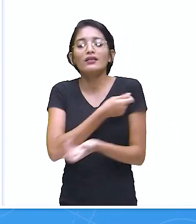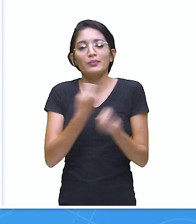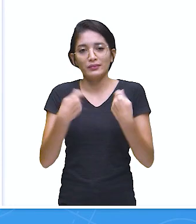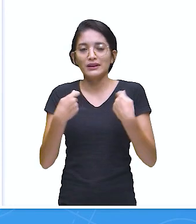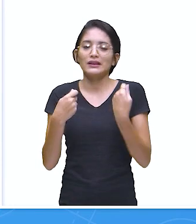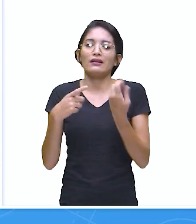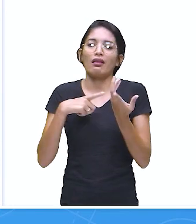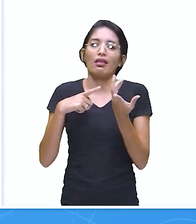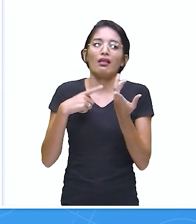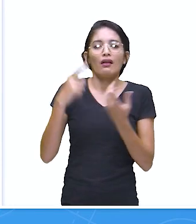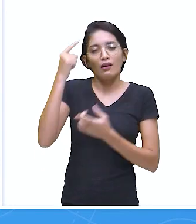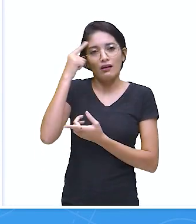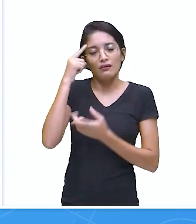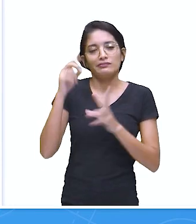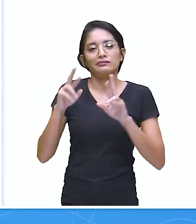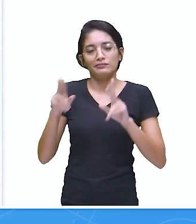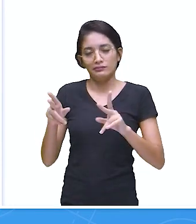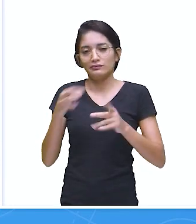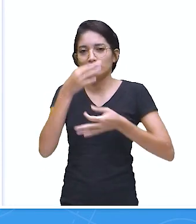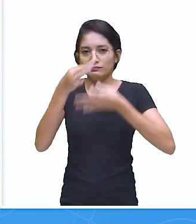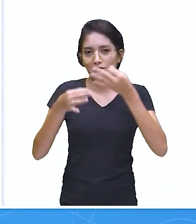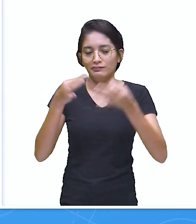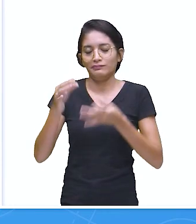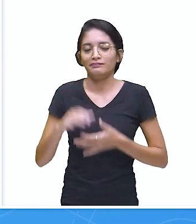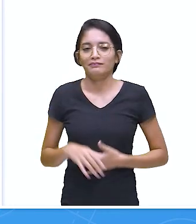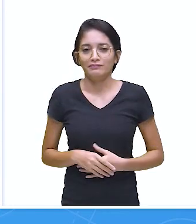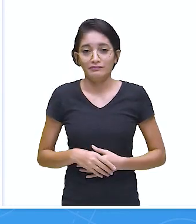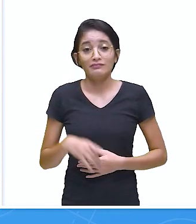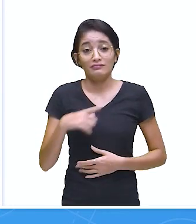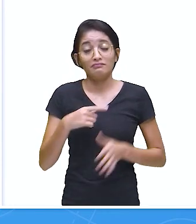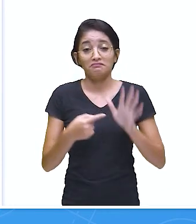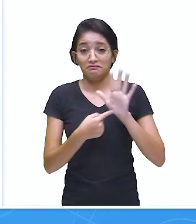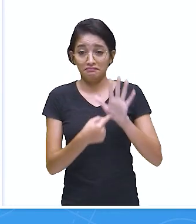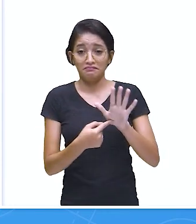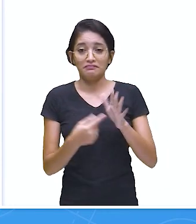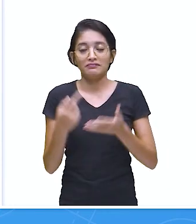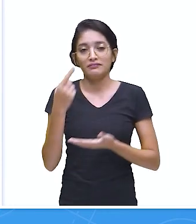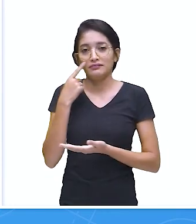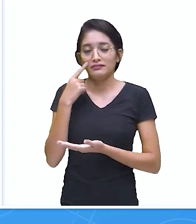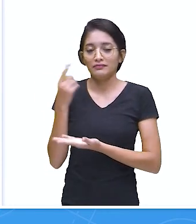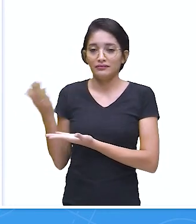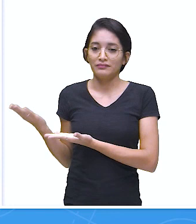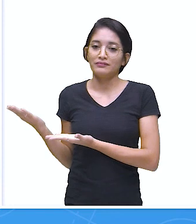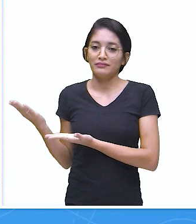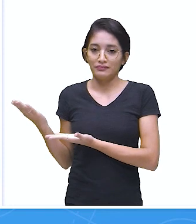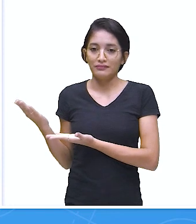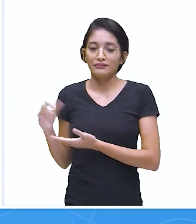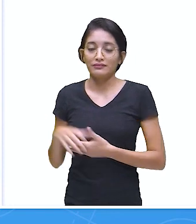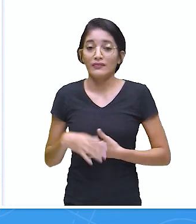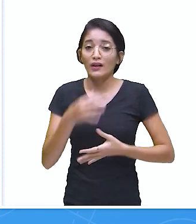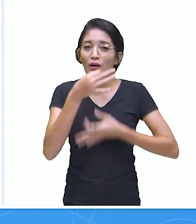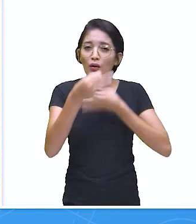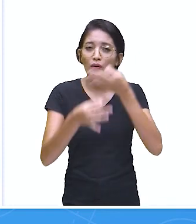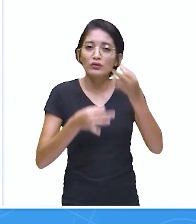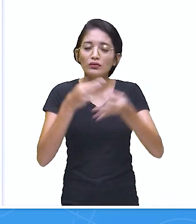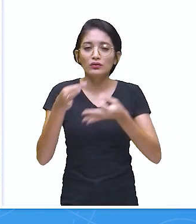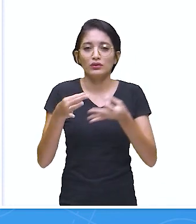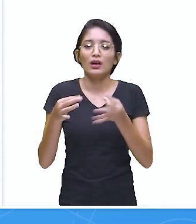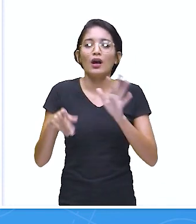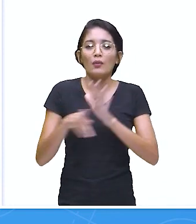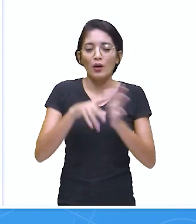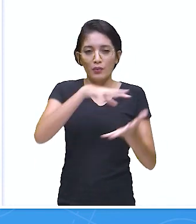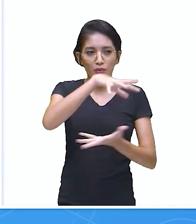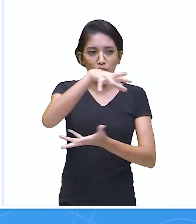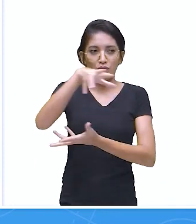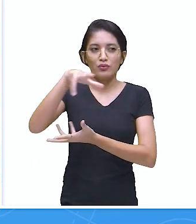sua interpretação. Muito bem, tá aí, ó, tá aí. Ele traz essa crítica, né? Crítica ao aquecimento